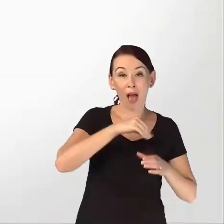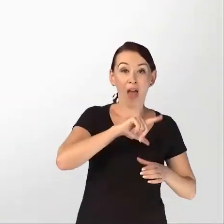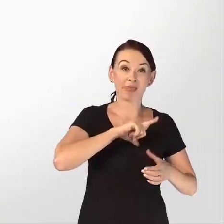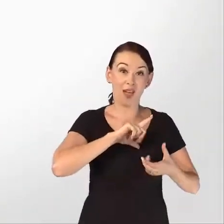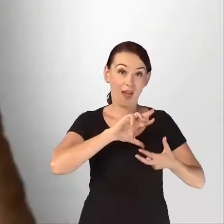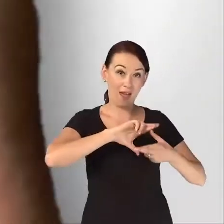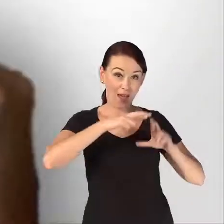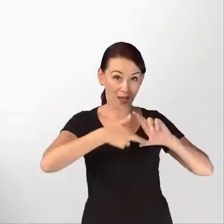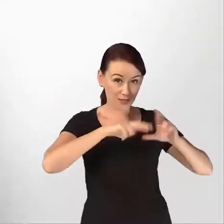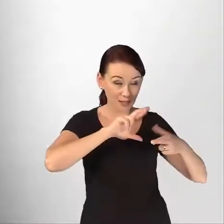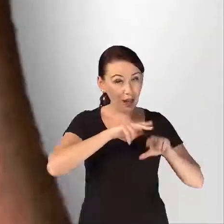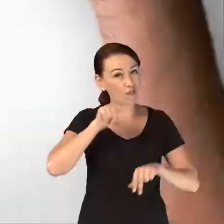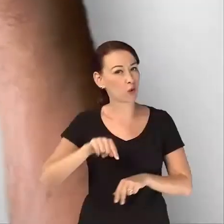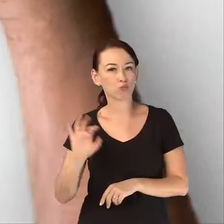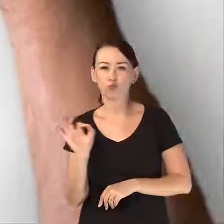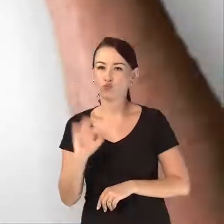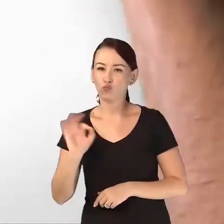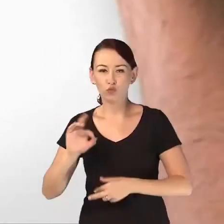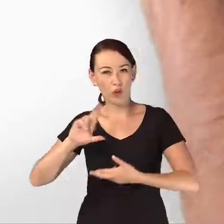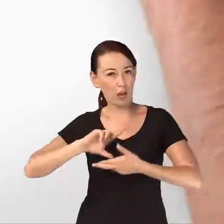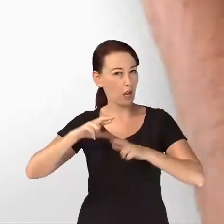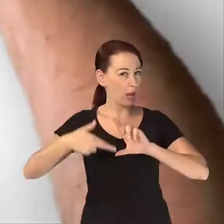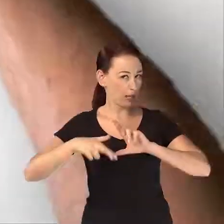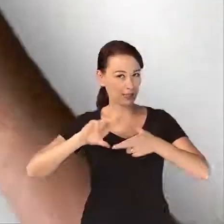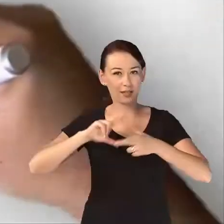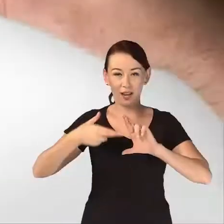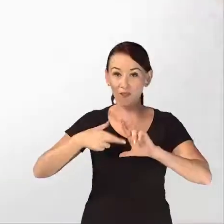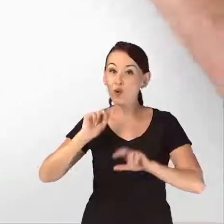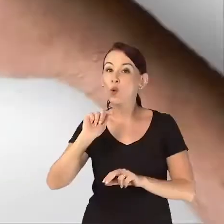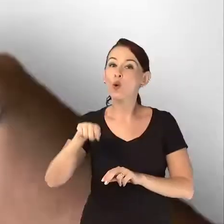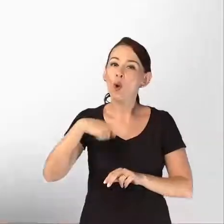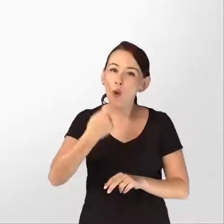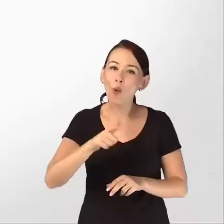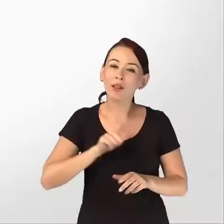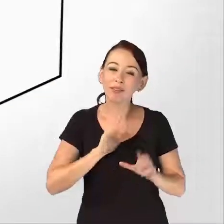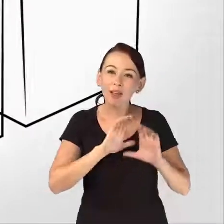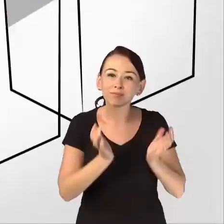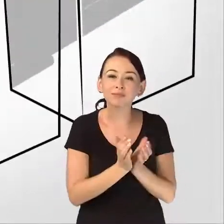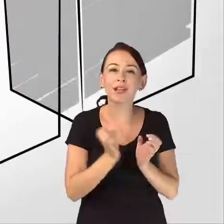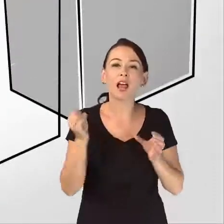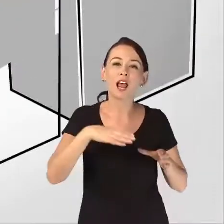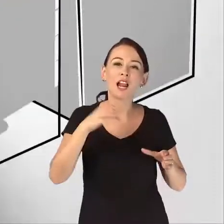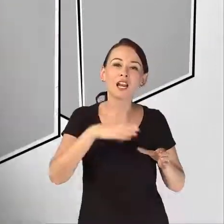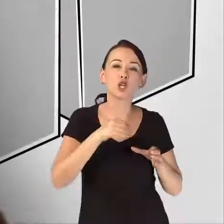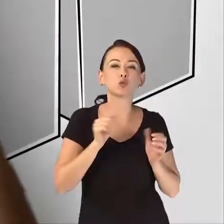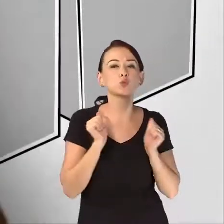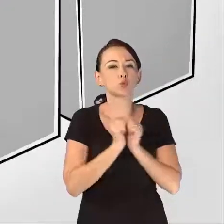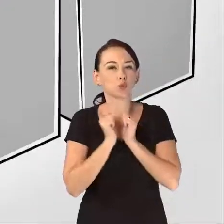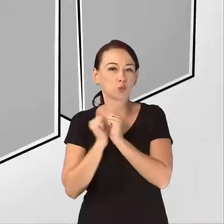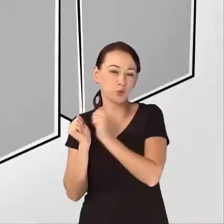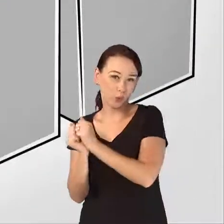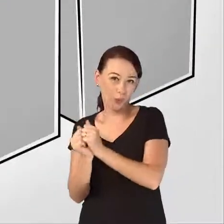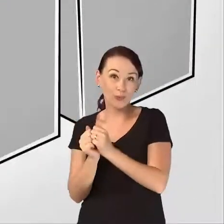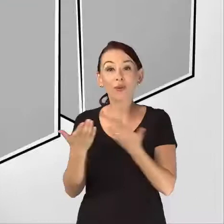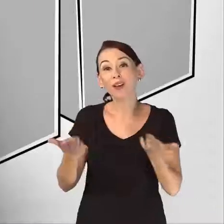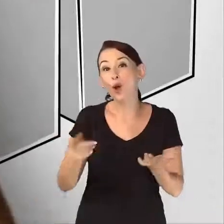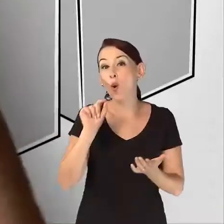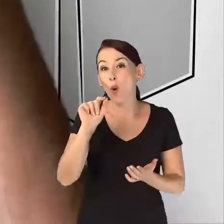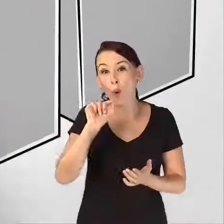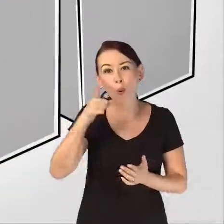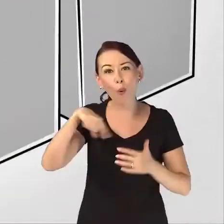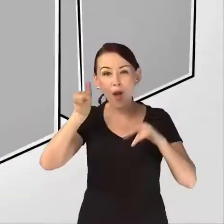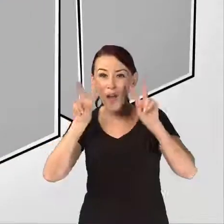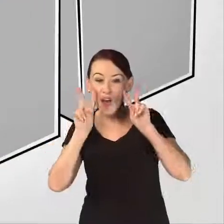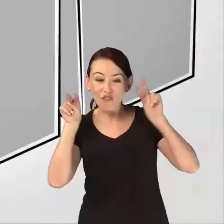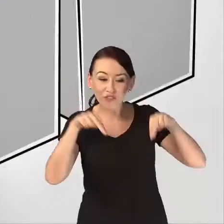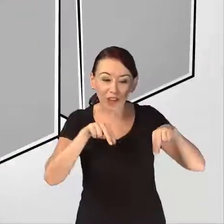para resíduos recicláveis e não recicláveis. São as estações de descarte coletivo.